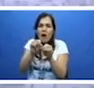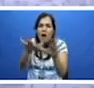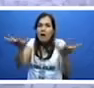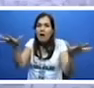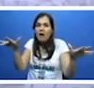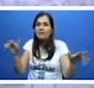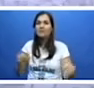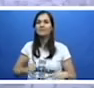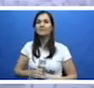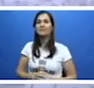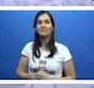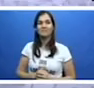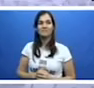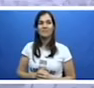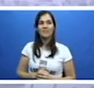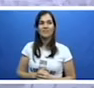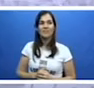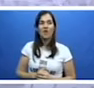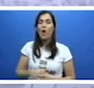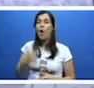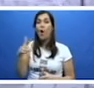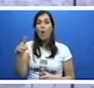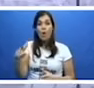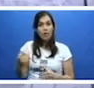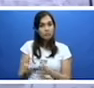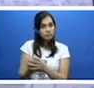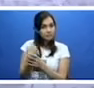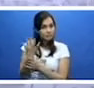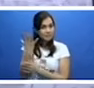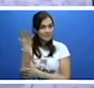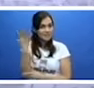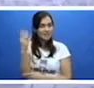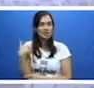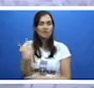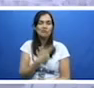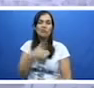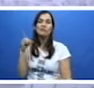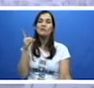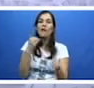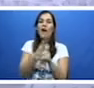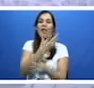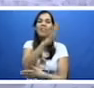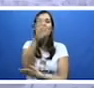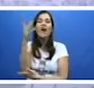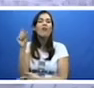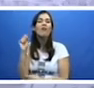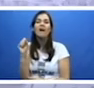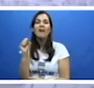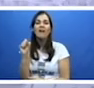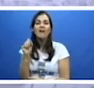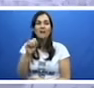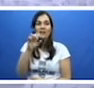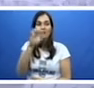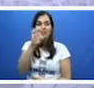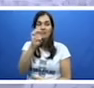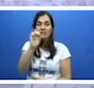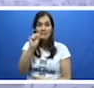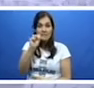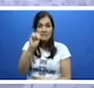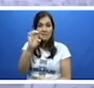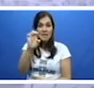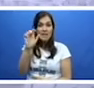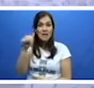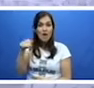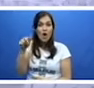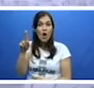exemplos de plantas de gimnospermas que podemos os principais exemplos que encontramos na natureza começar pela sequóia a